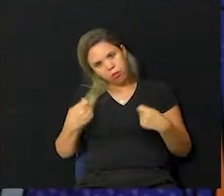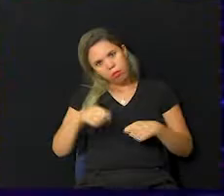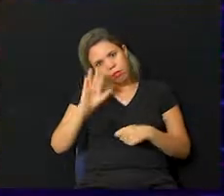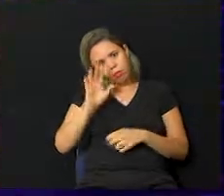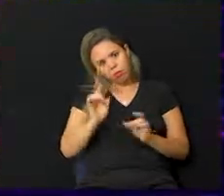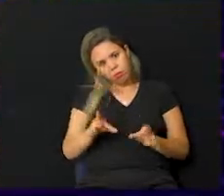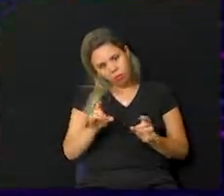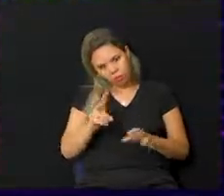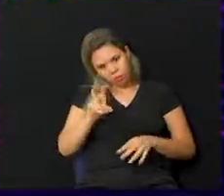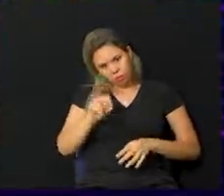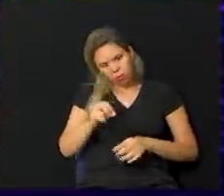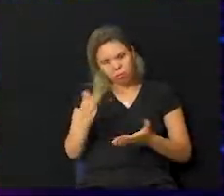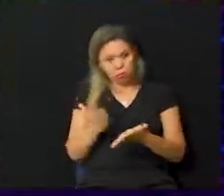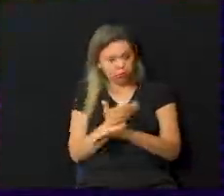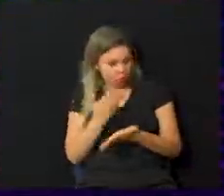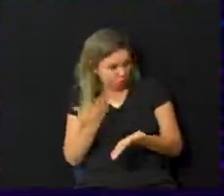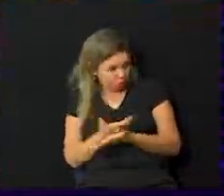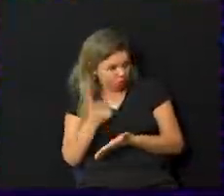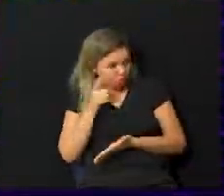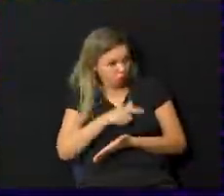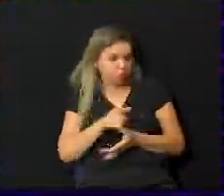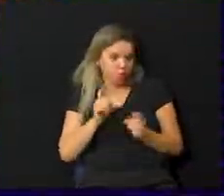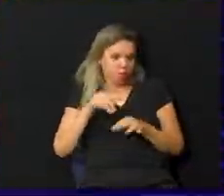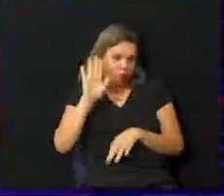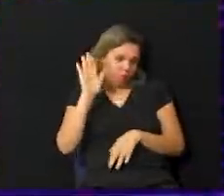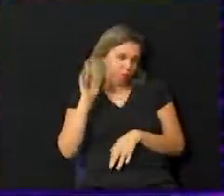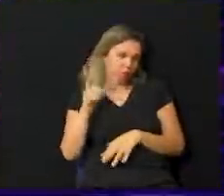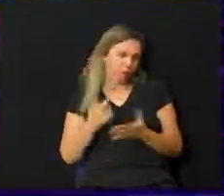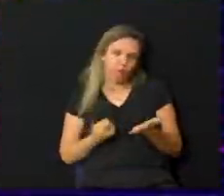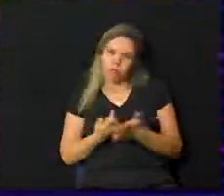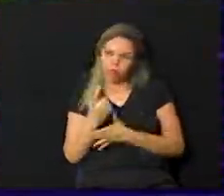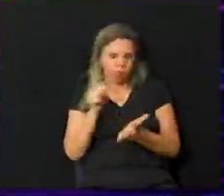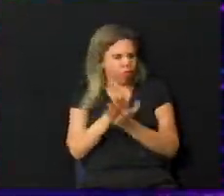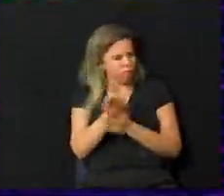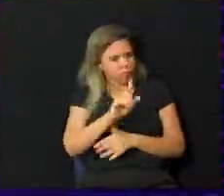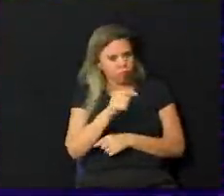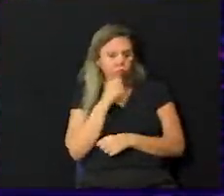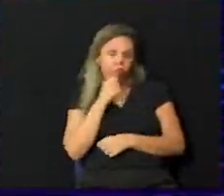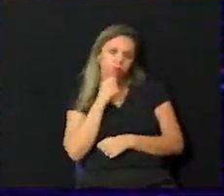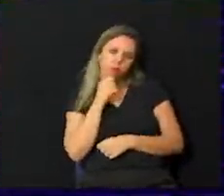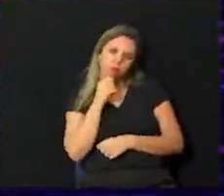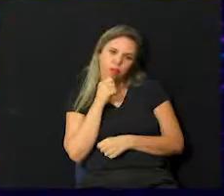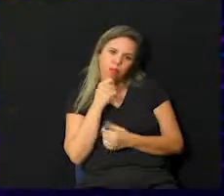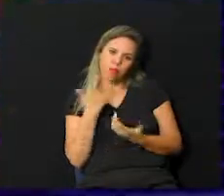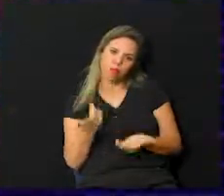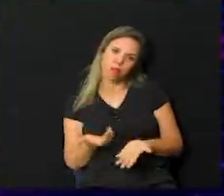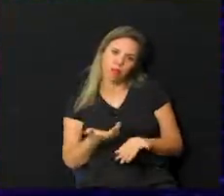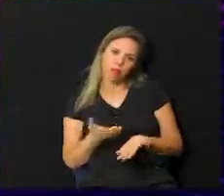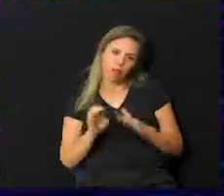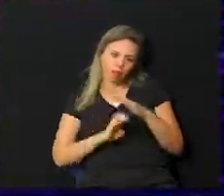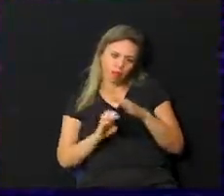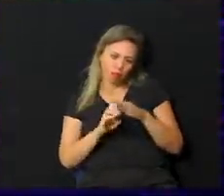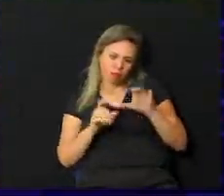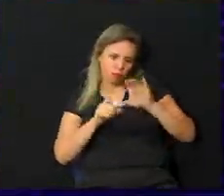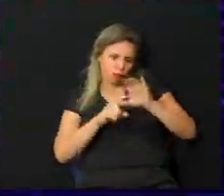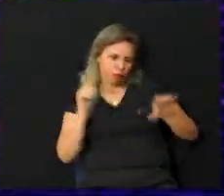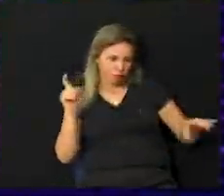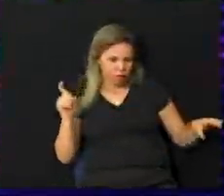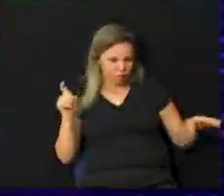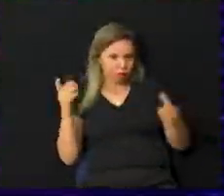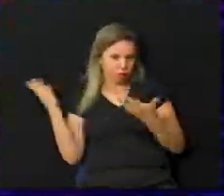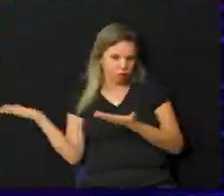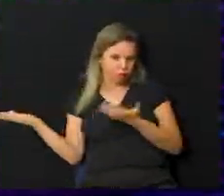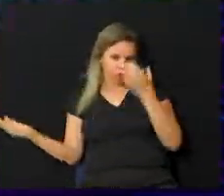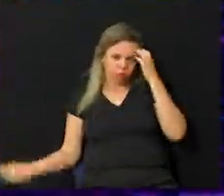eu preciso vender os 50, e aí eu não teria custo nenhum com a publicação. Esse é o formato da publicação da editora, que é uma editora independente,